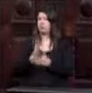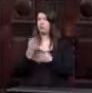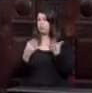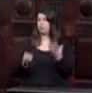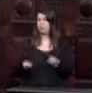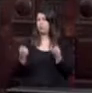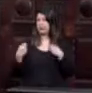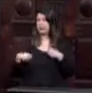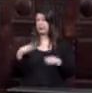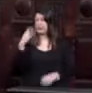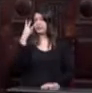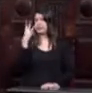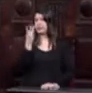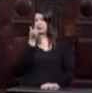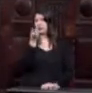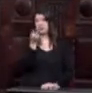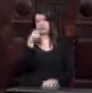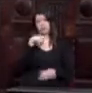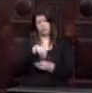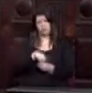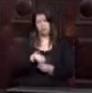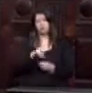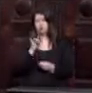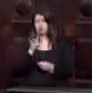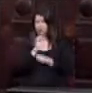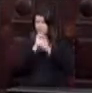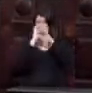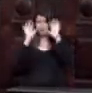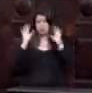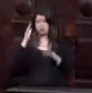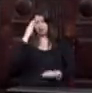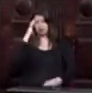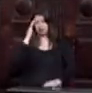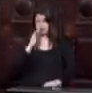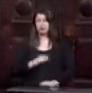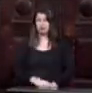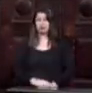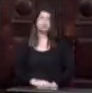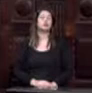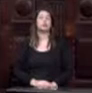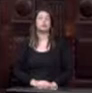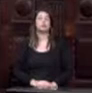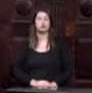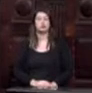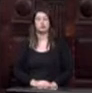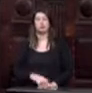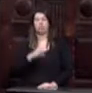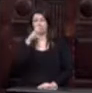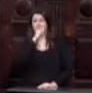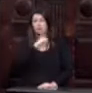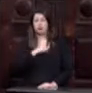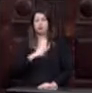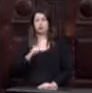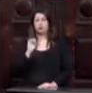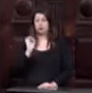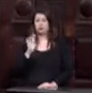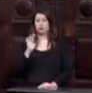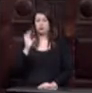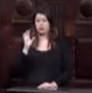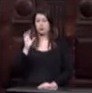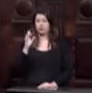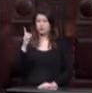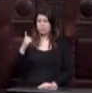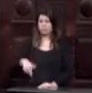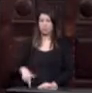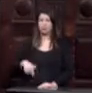teríamos que ter 36 votos, tá bom? Só para... Pela ordem. Flávio Serafini, vamos... Não, é muito rápido. Sim. Só para que a gente não